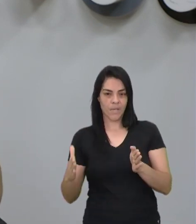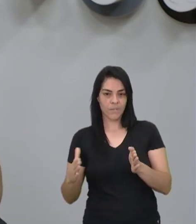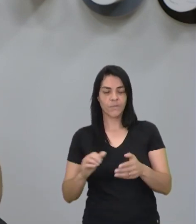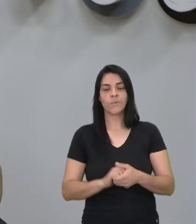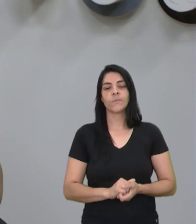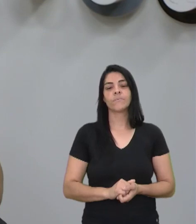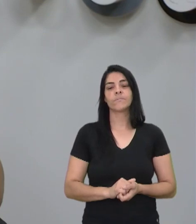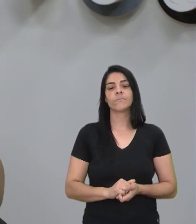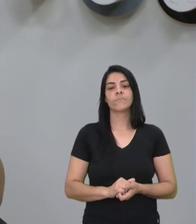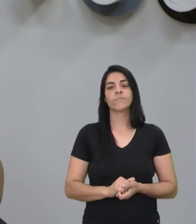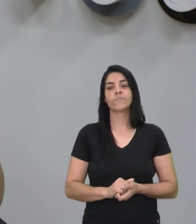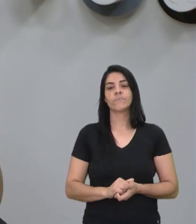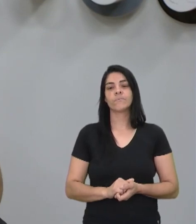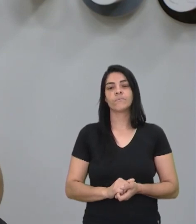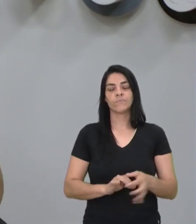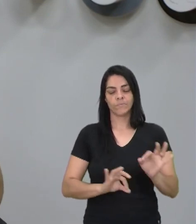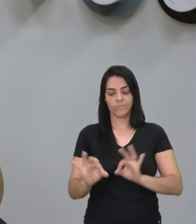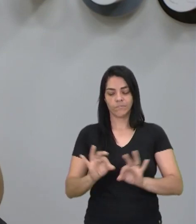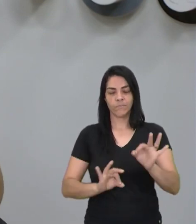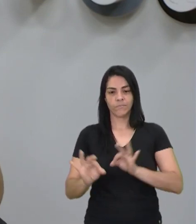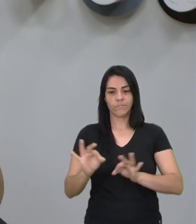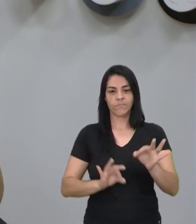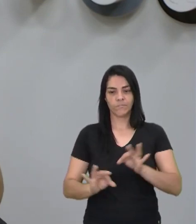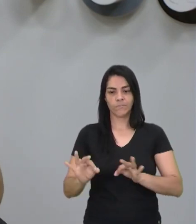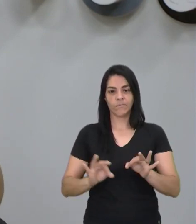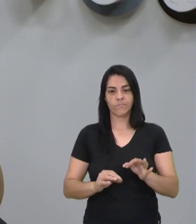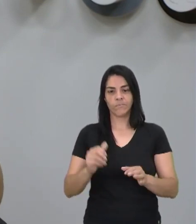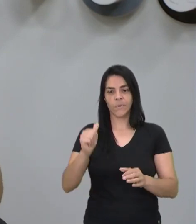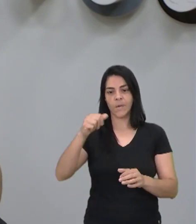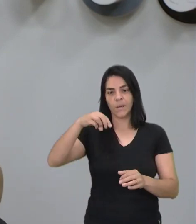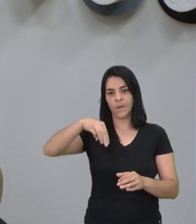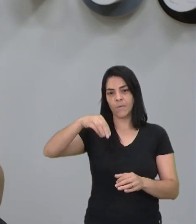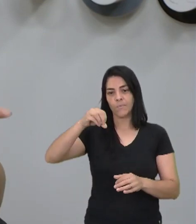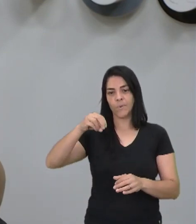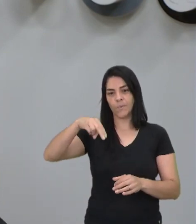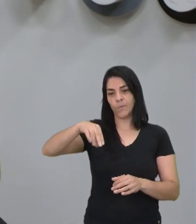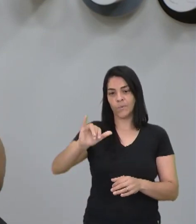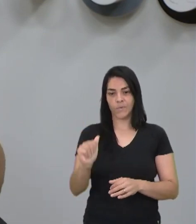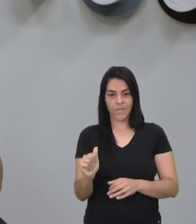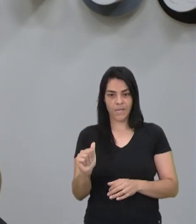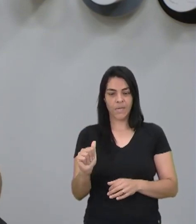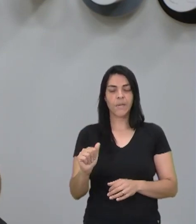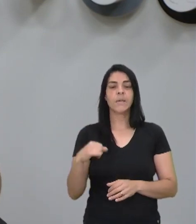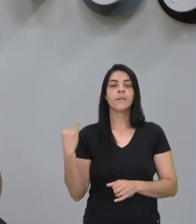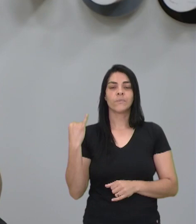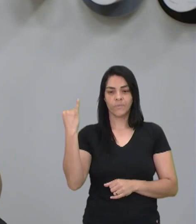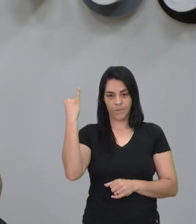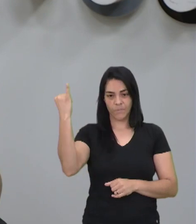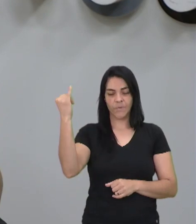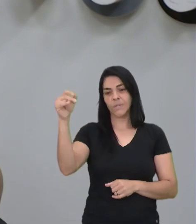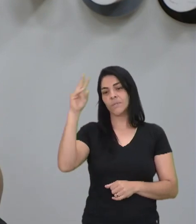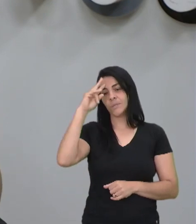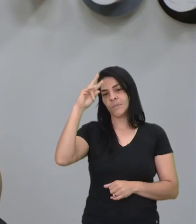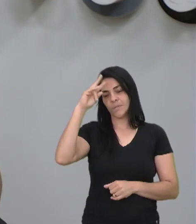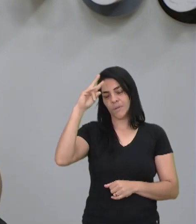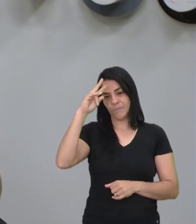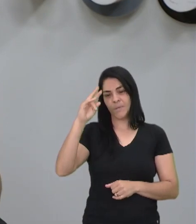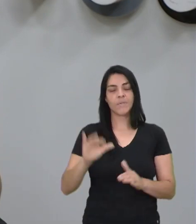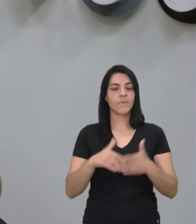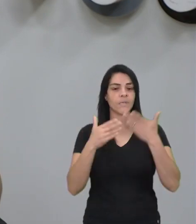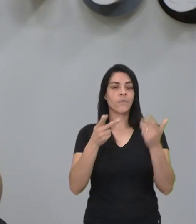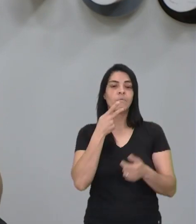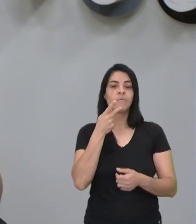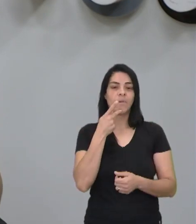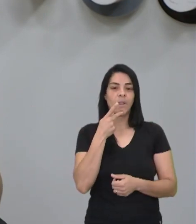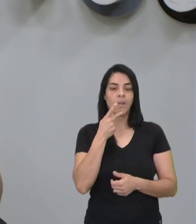processo de produção de amônia, que foi super importante historicamente falando. Então, a gente falou sobre